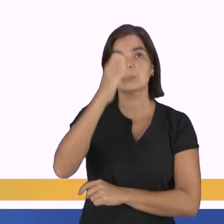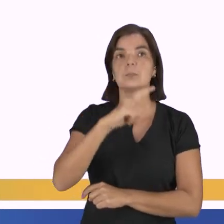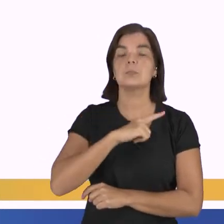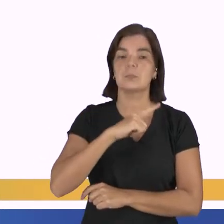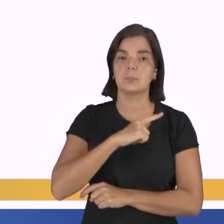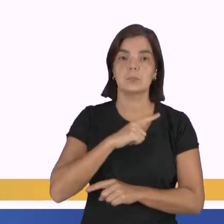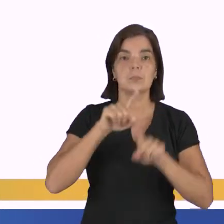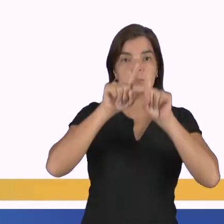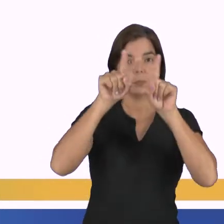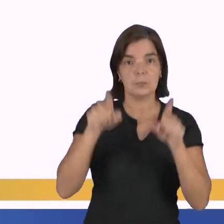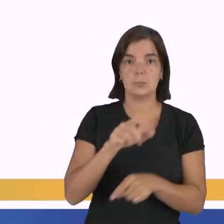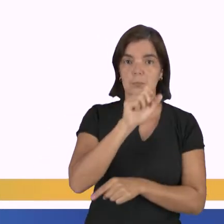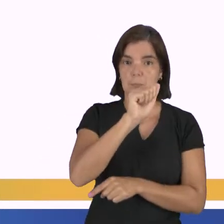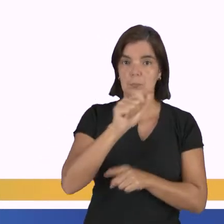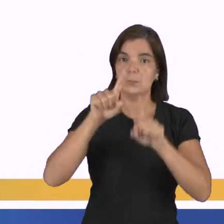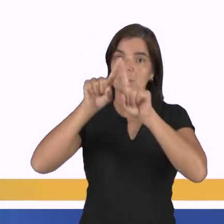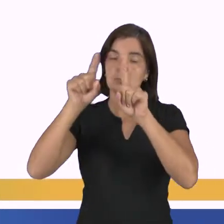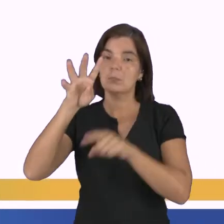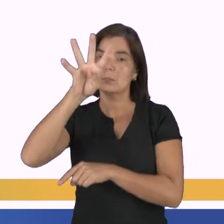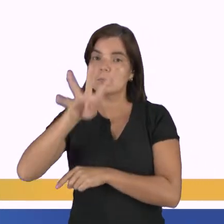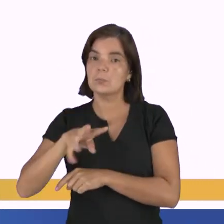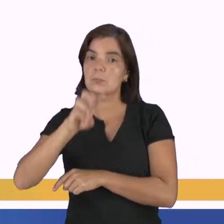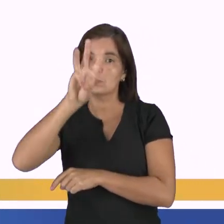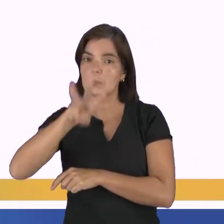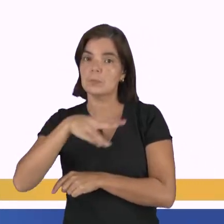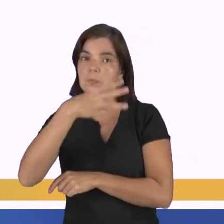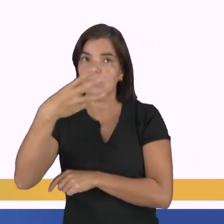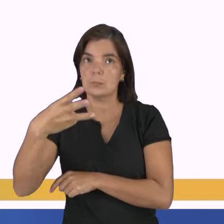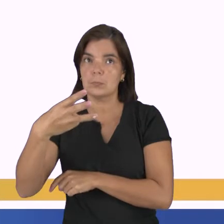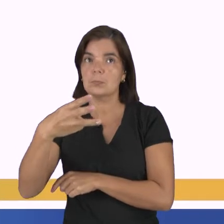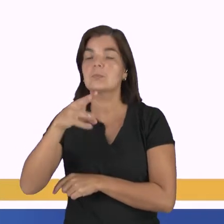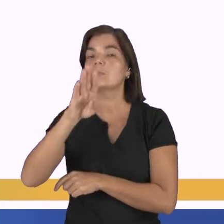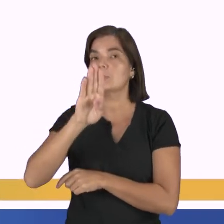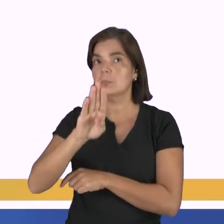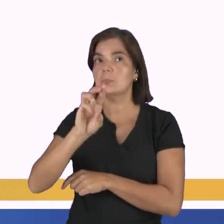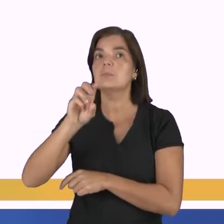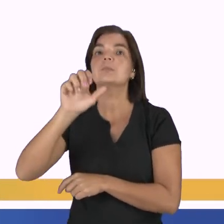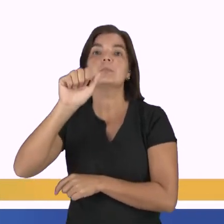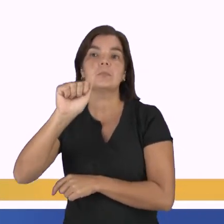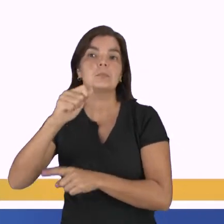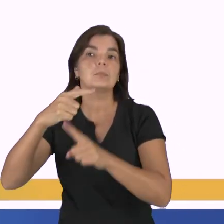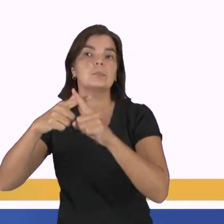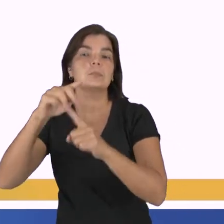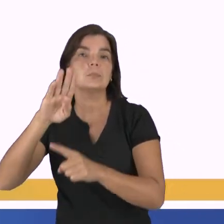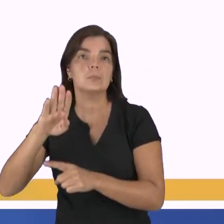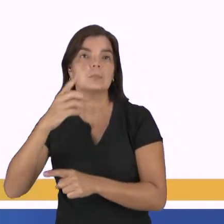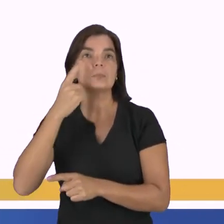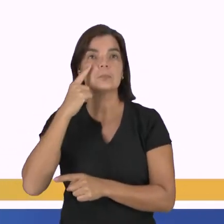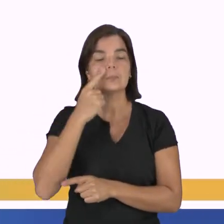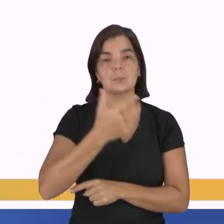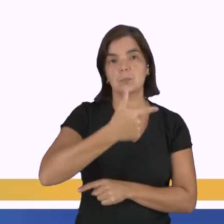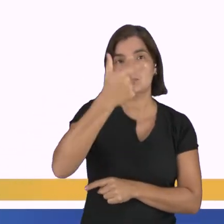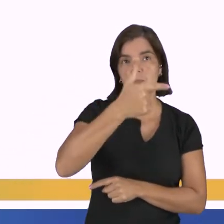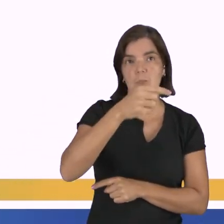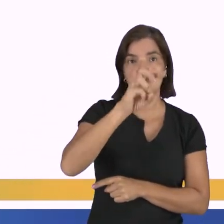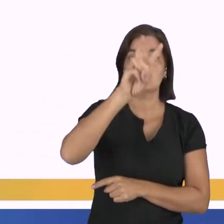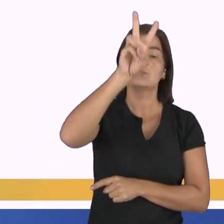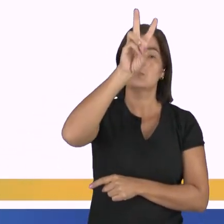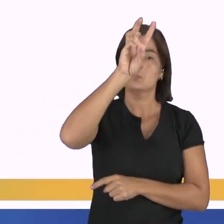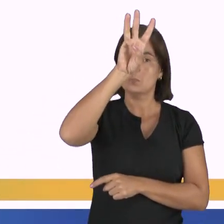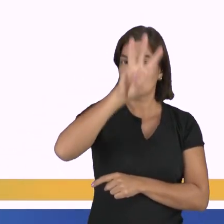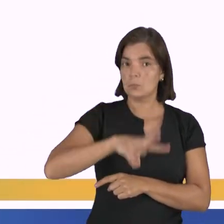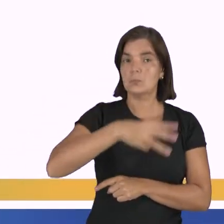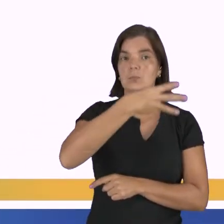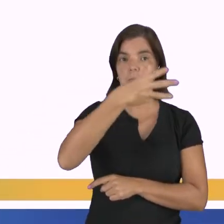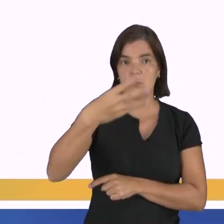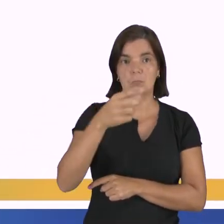eu tenho aqui a matrizar a matriz b a matriz A vezes B lembrando de uma coisa aqui é de ordem 2 tem duas linhas